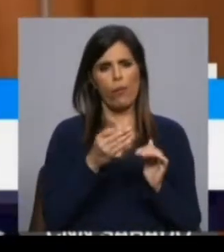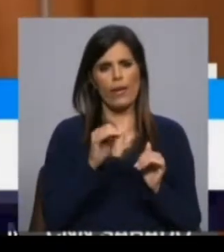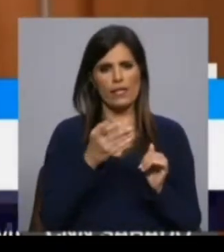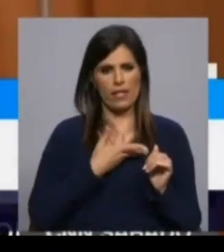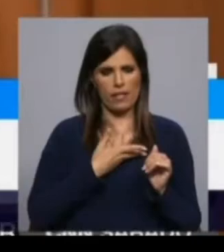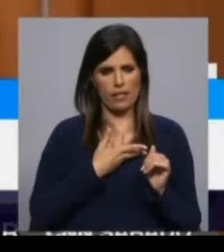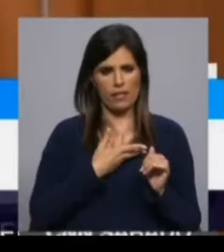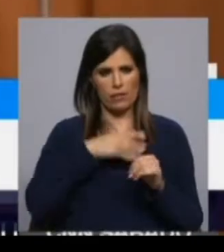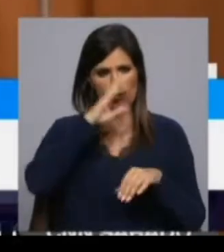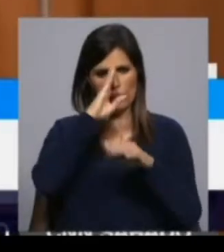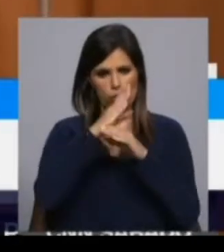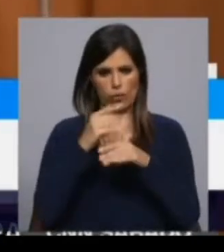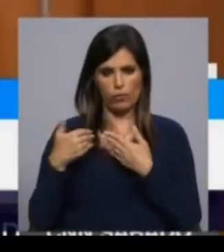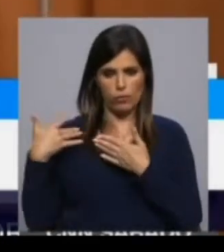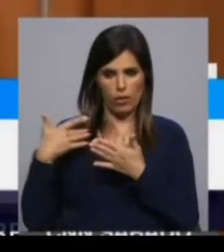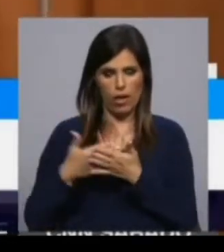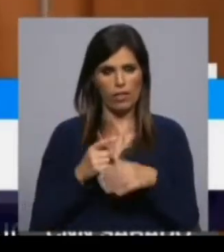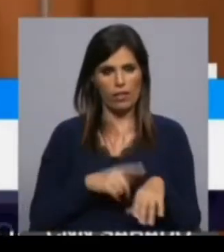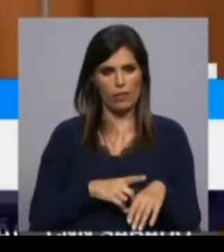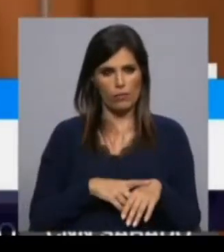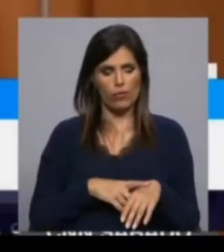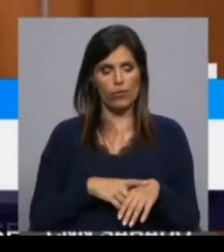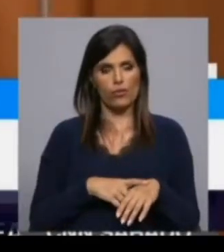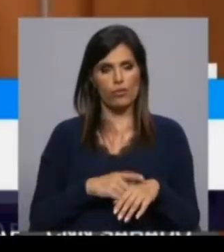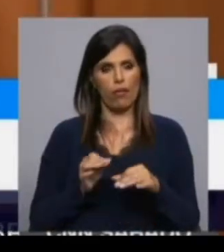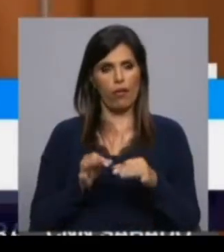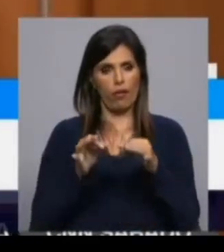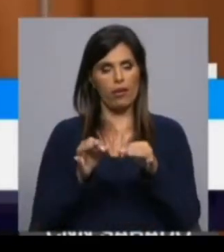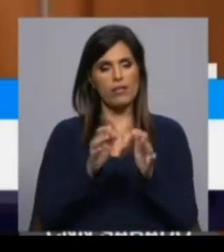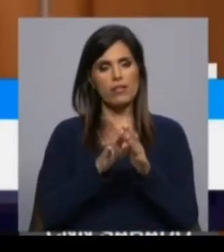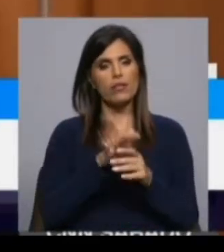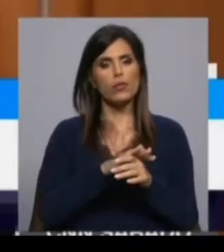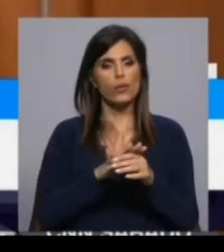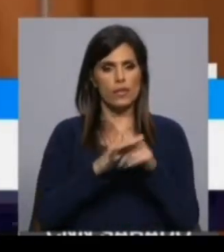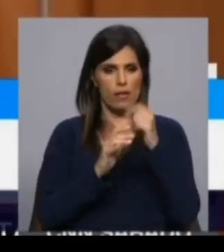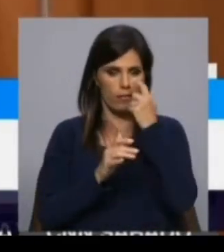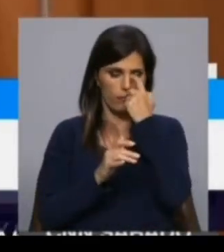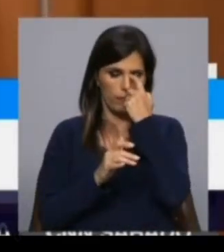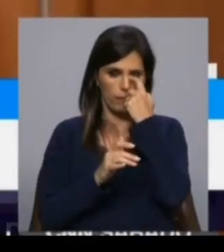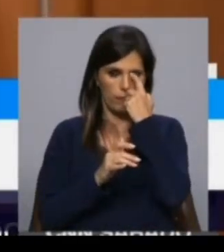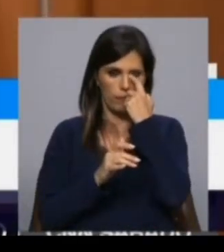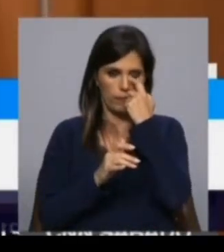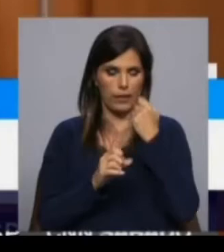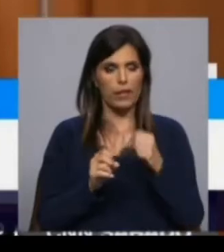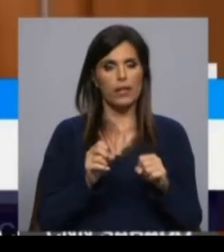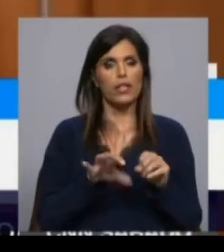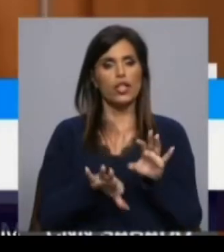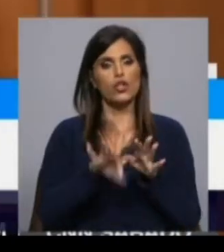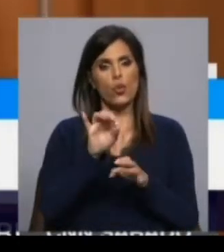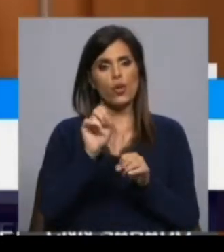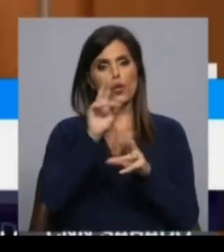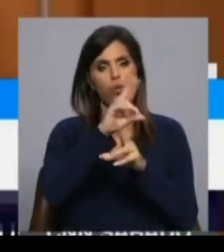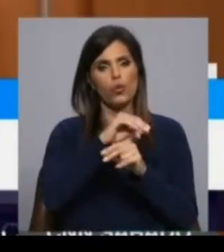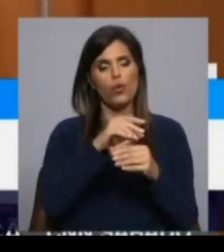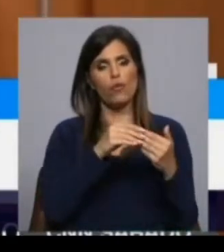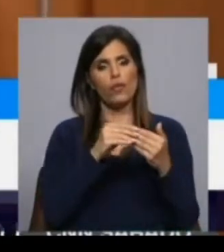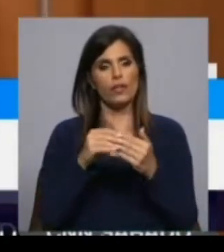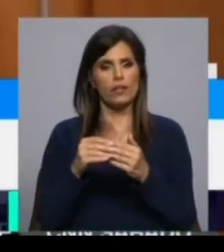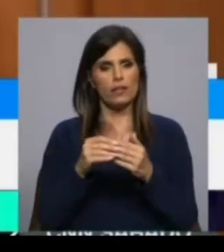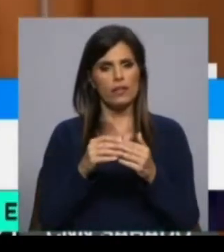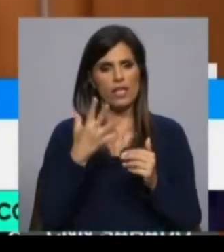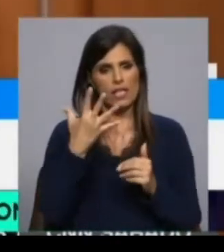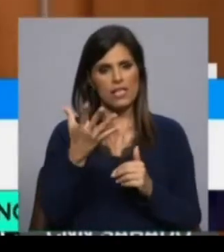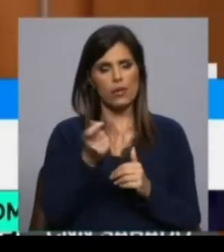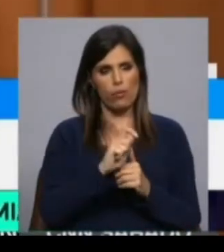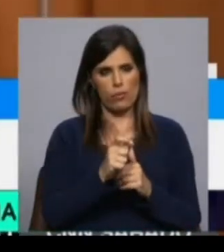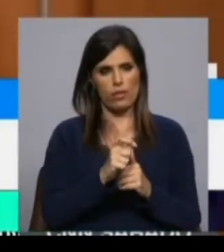últimos tempos. Foi o arrastar desta situação, claro, na escolha do novo líder. Cinco